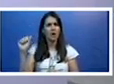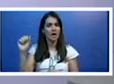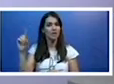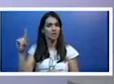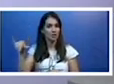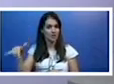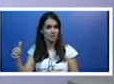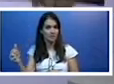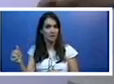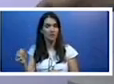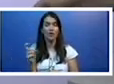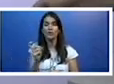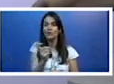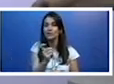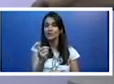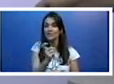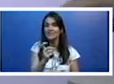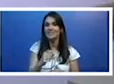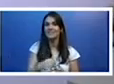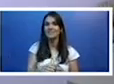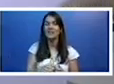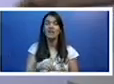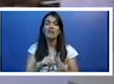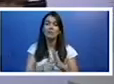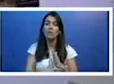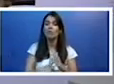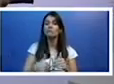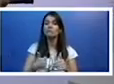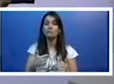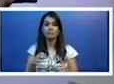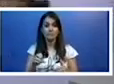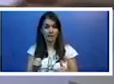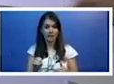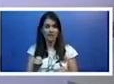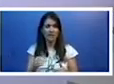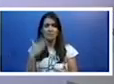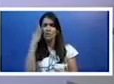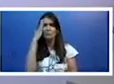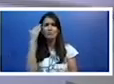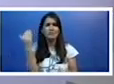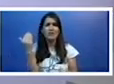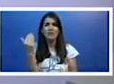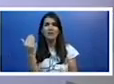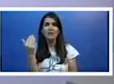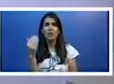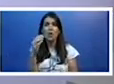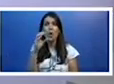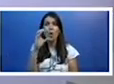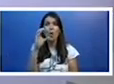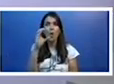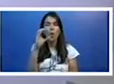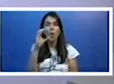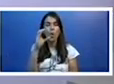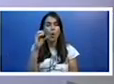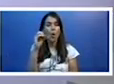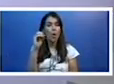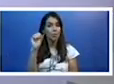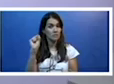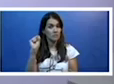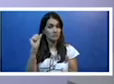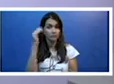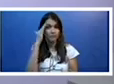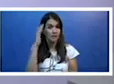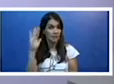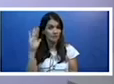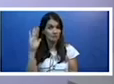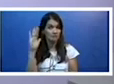RIP, a hipotenusa, vamos colocar o 10. Só que eu não sei quanto que vale o cosseno de 20. Então vou olhar lá na tabela. Peguei um pedacinho